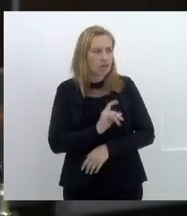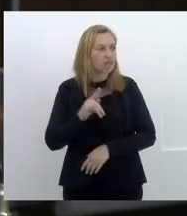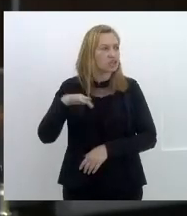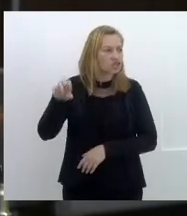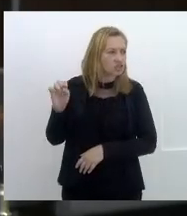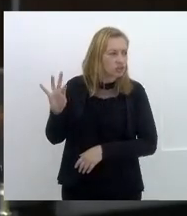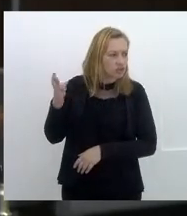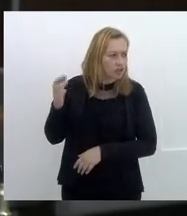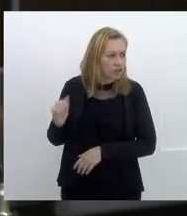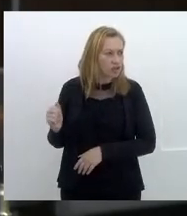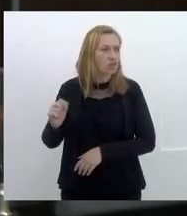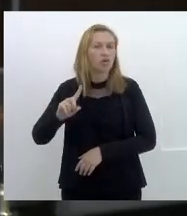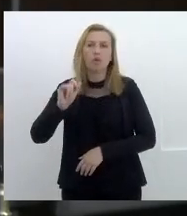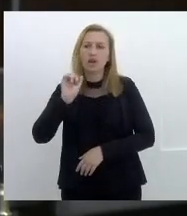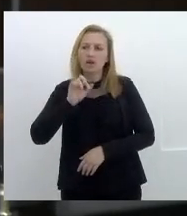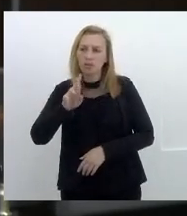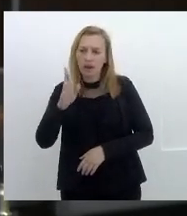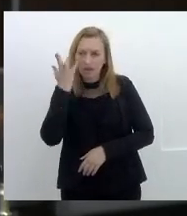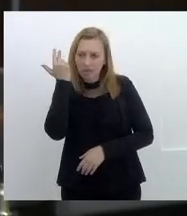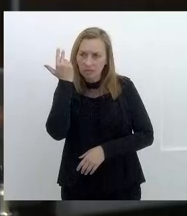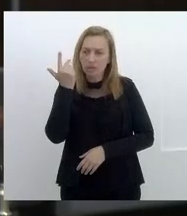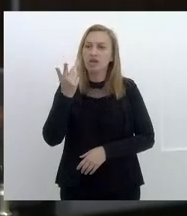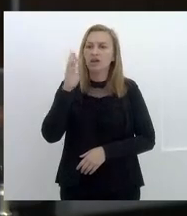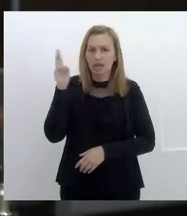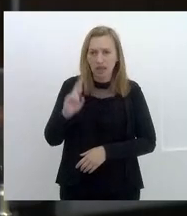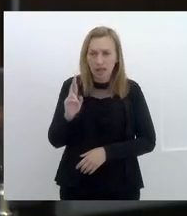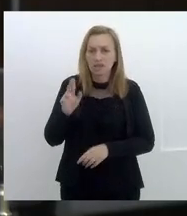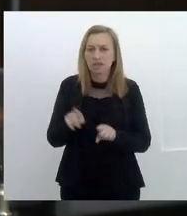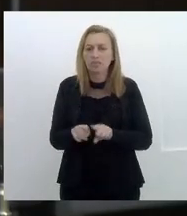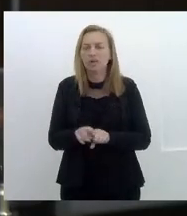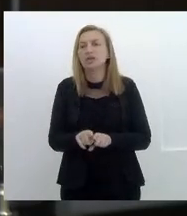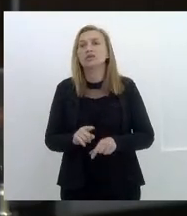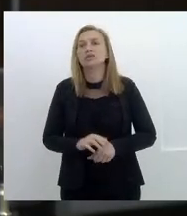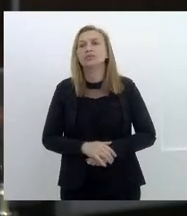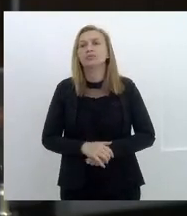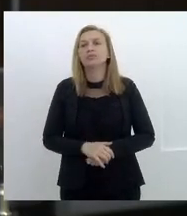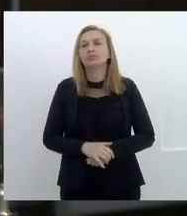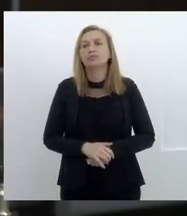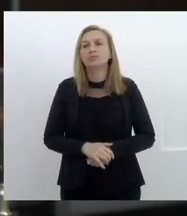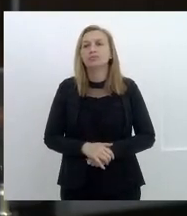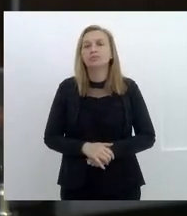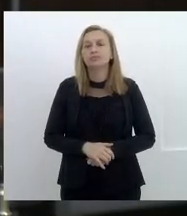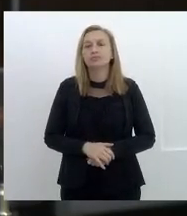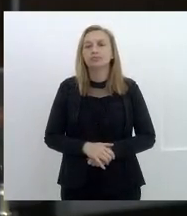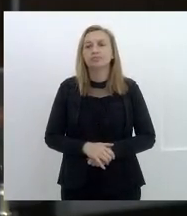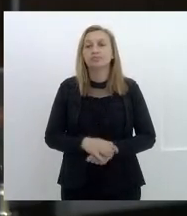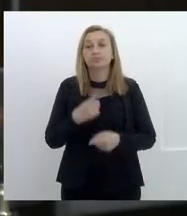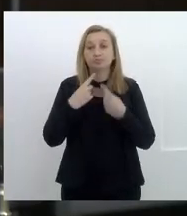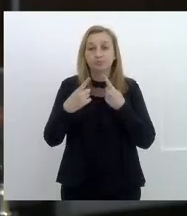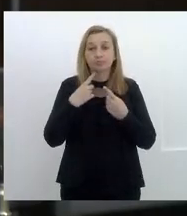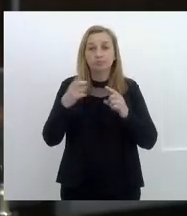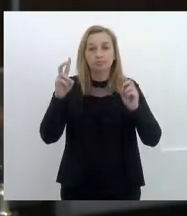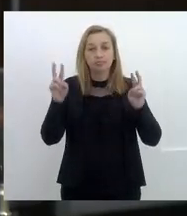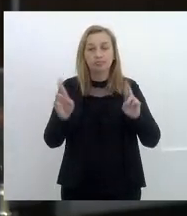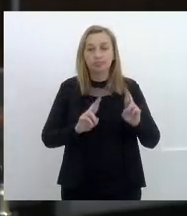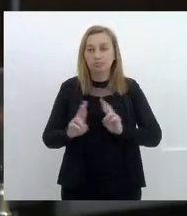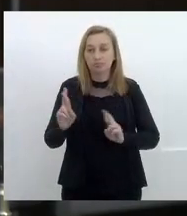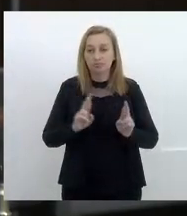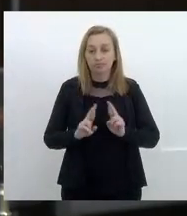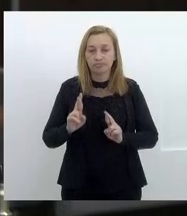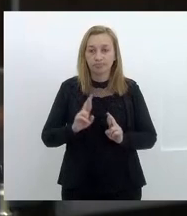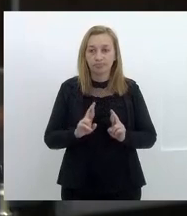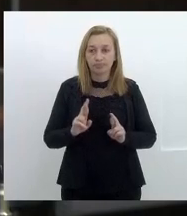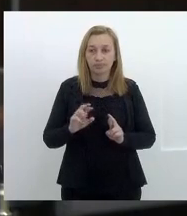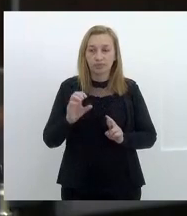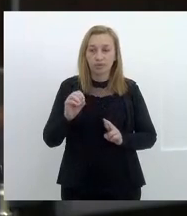Freitas participou em frio Eliomar participou Renata participou é além das questões relacionadas a esta